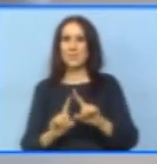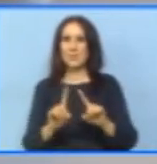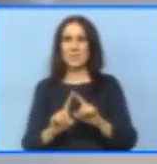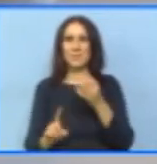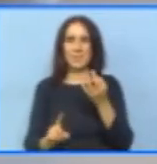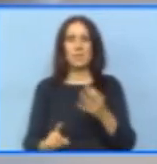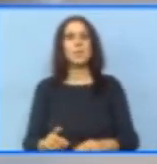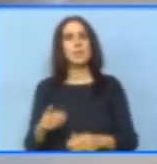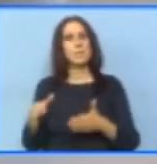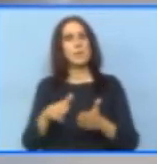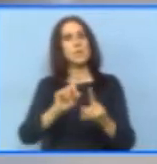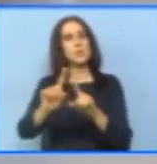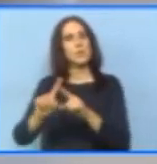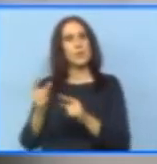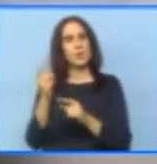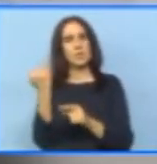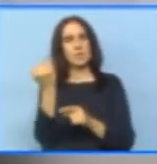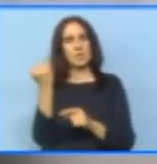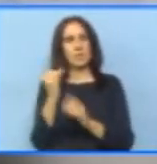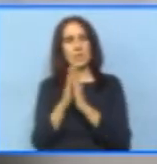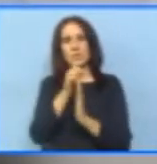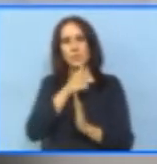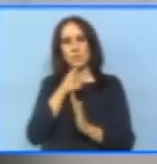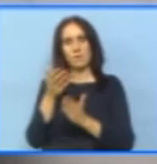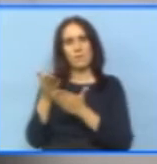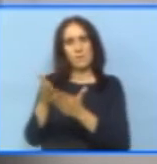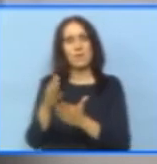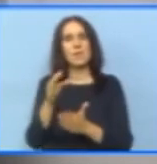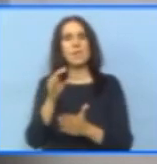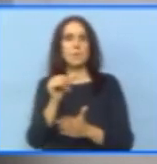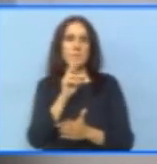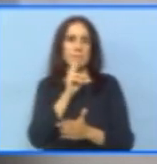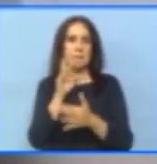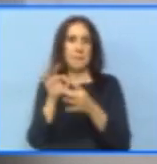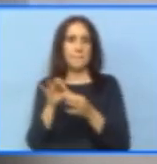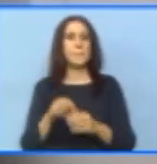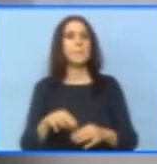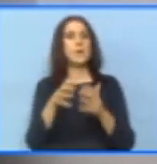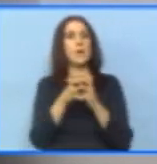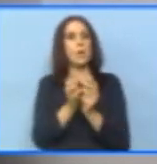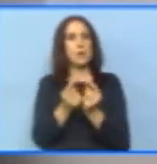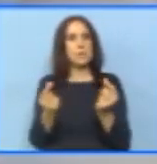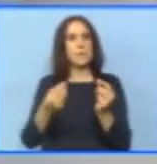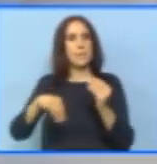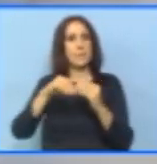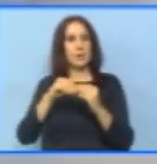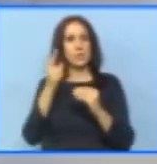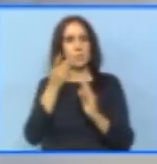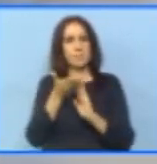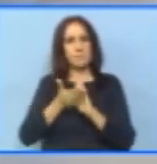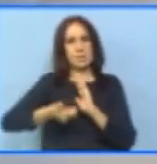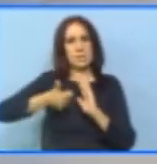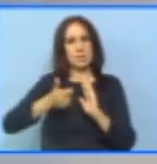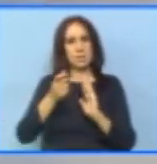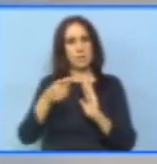entre a organização Ajuda à Igreja que Sofre e Fátima. Para além da oração, uma das vossas vertentes